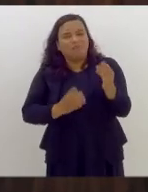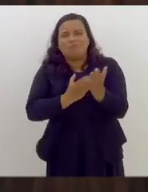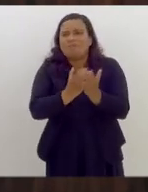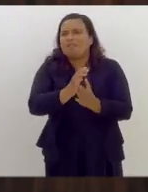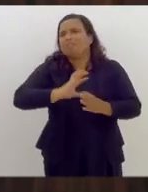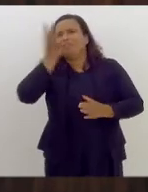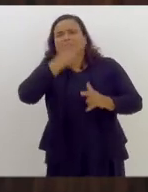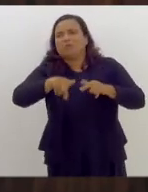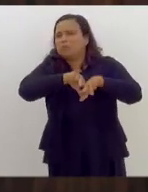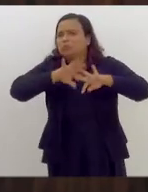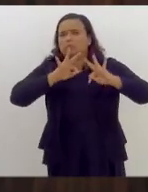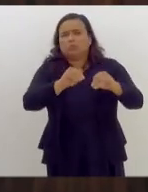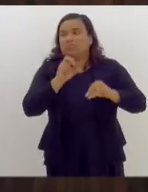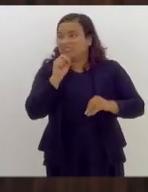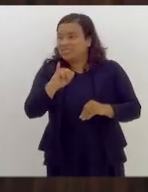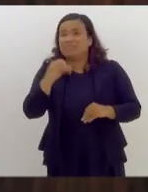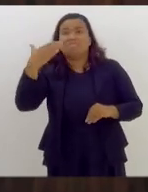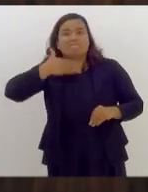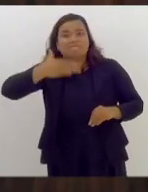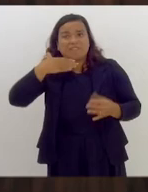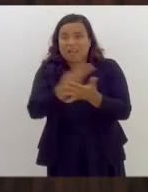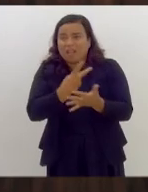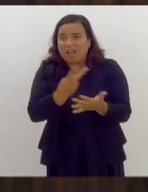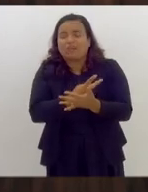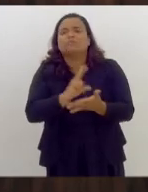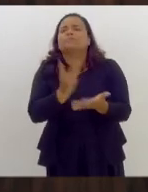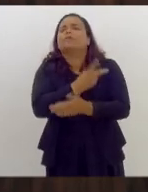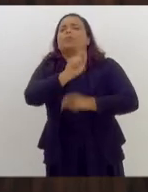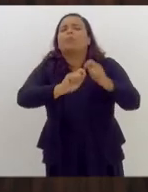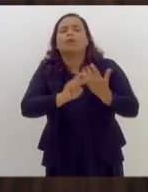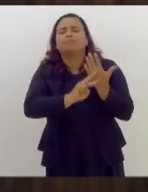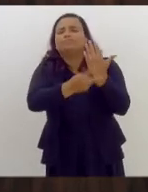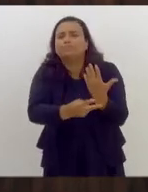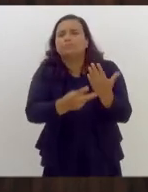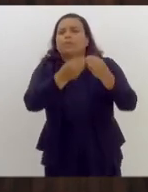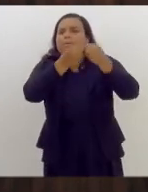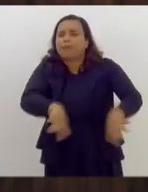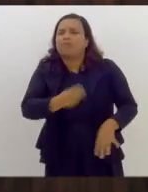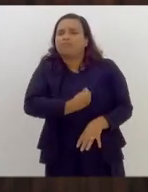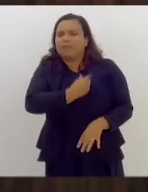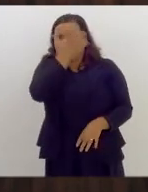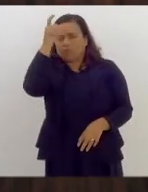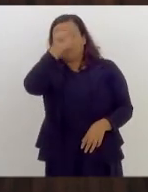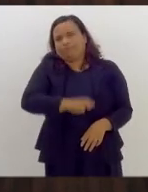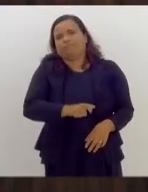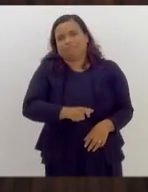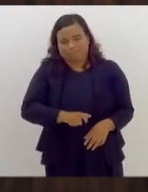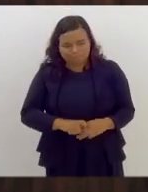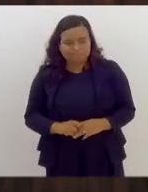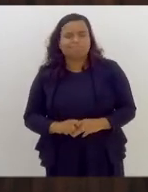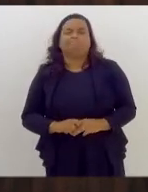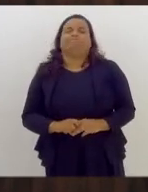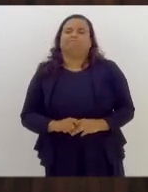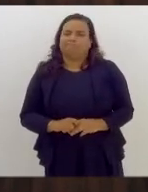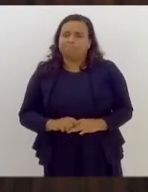for alguma coisa mal feita, ali você acaba estragando a vida de uma pessoa,